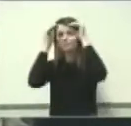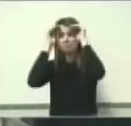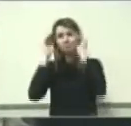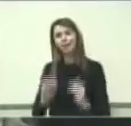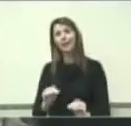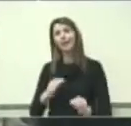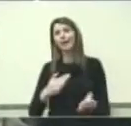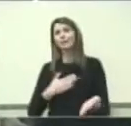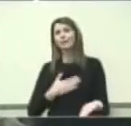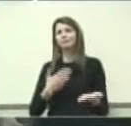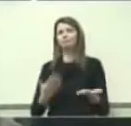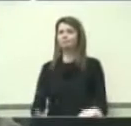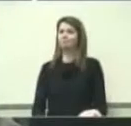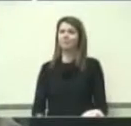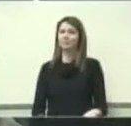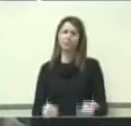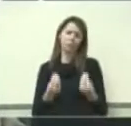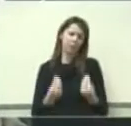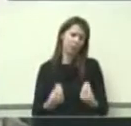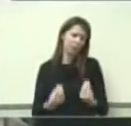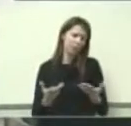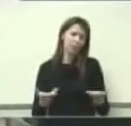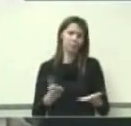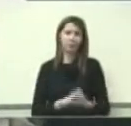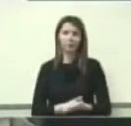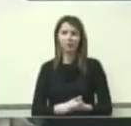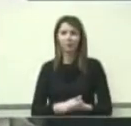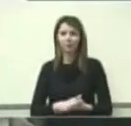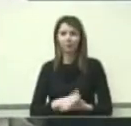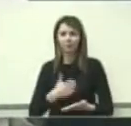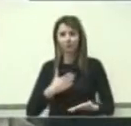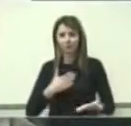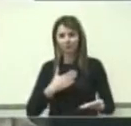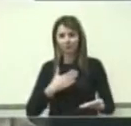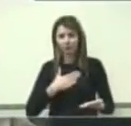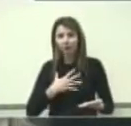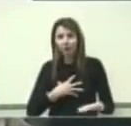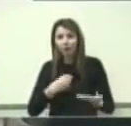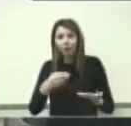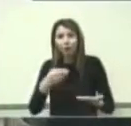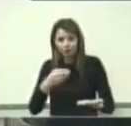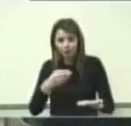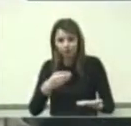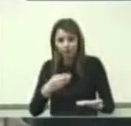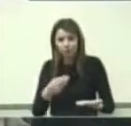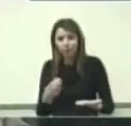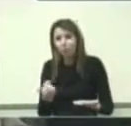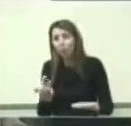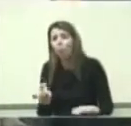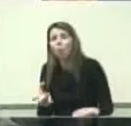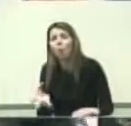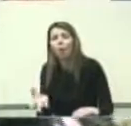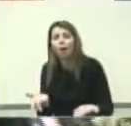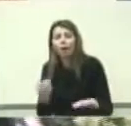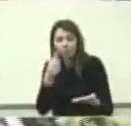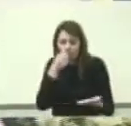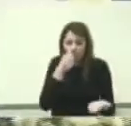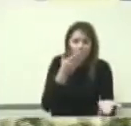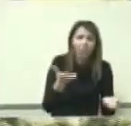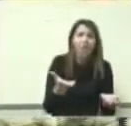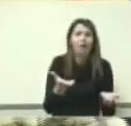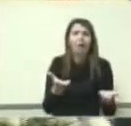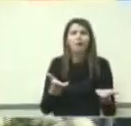mais o meu filho tem sido vítima das Malhas Traiçoeiras das drogas Hoje ele é vítima